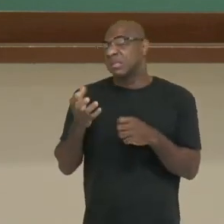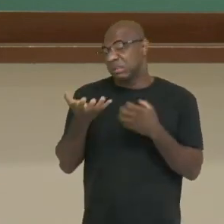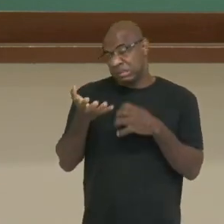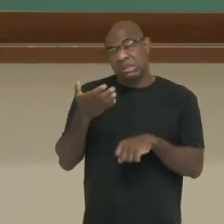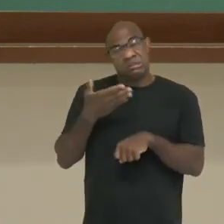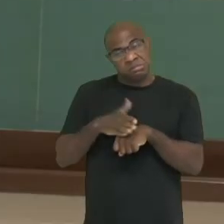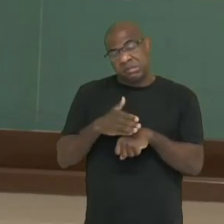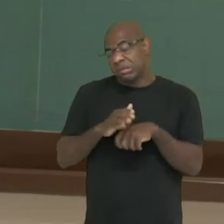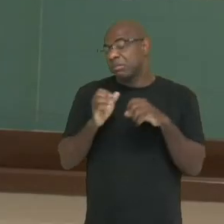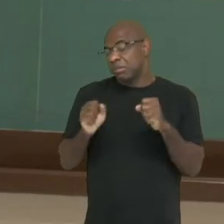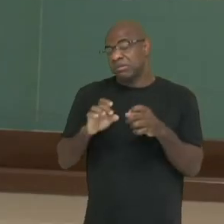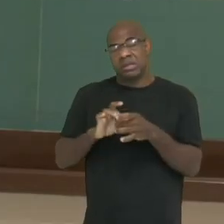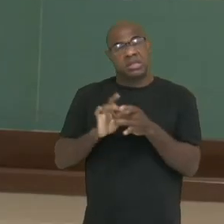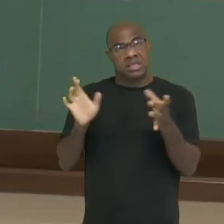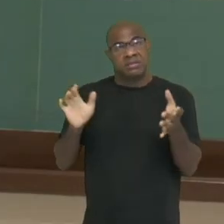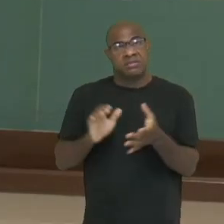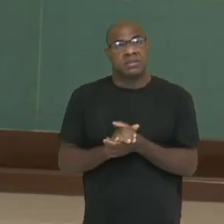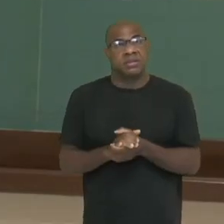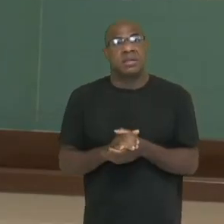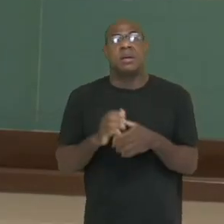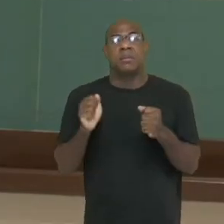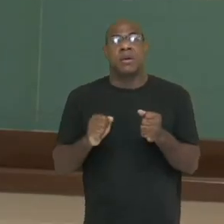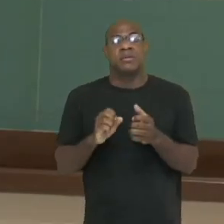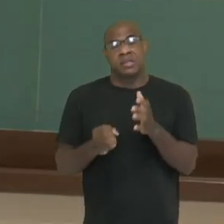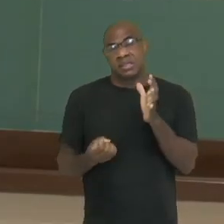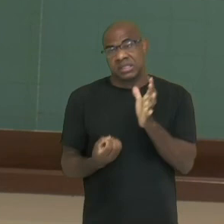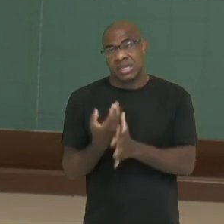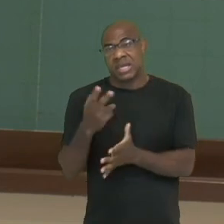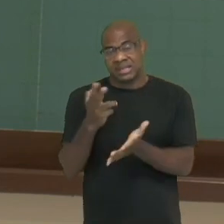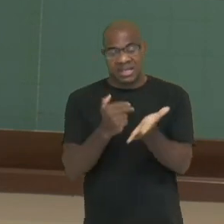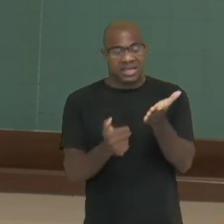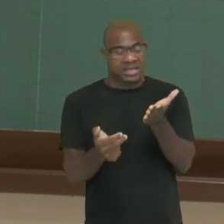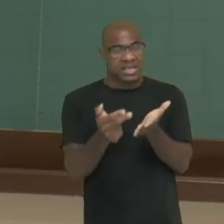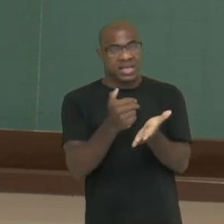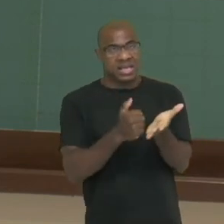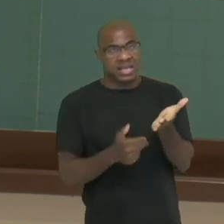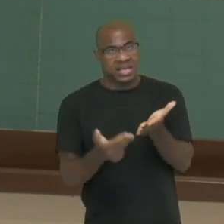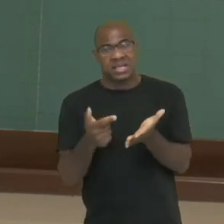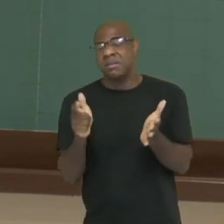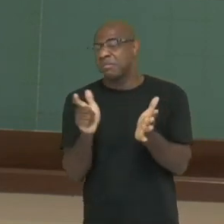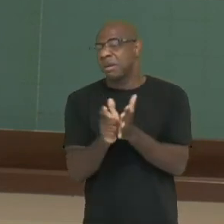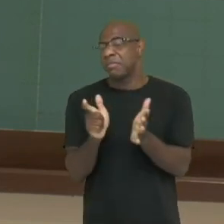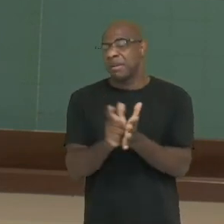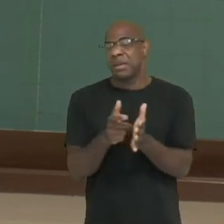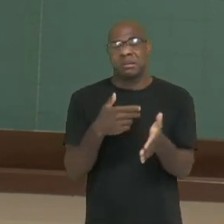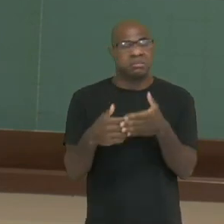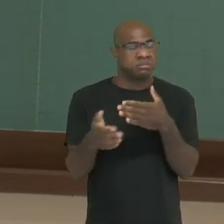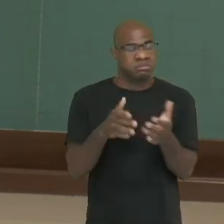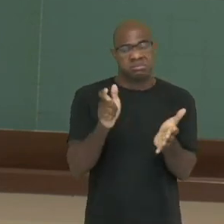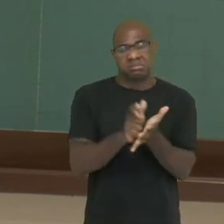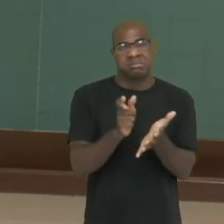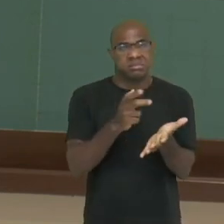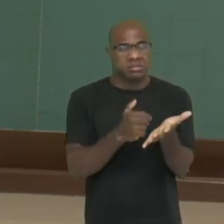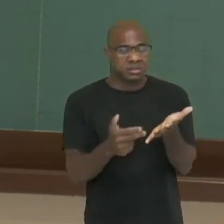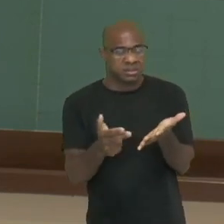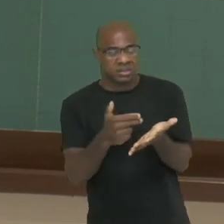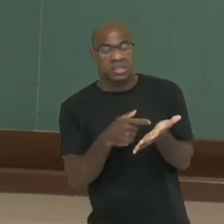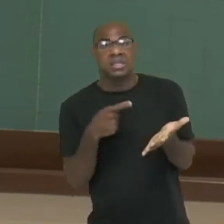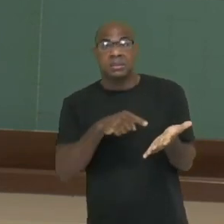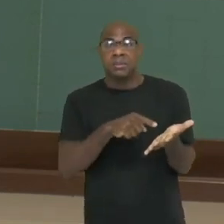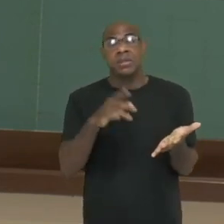muito legal. Então, você pode criar desenhos em seu caderno, ou em folhas sulfites, ou em cartolinas, né? E depois